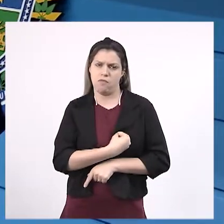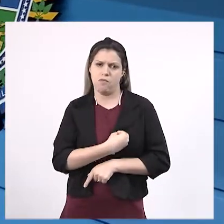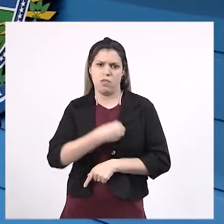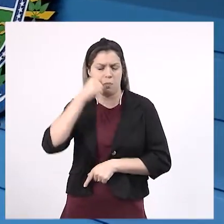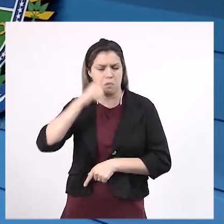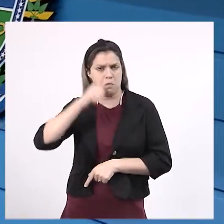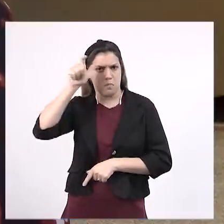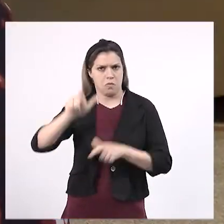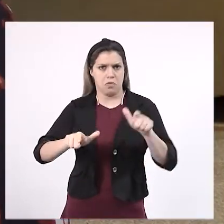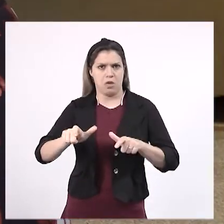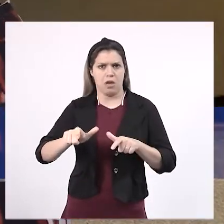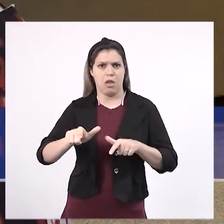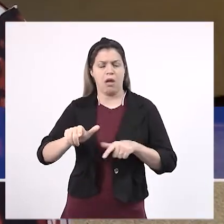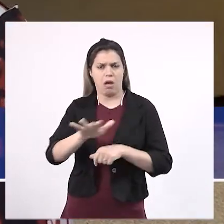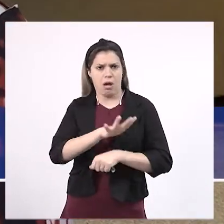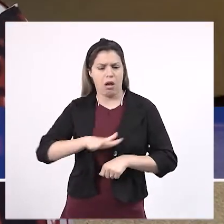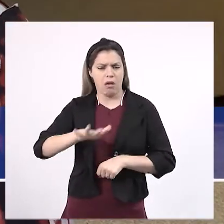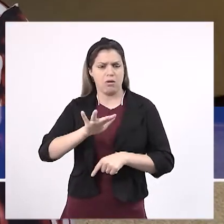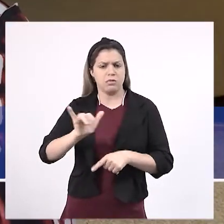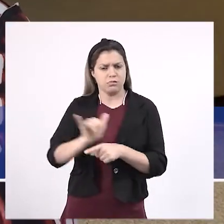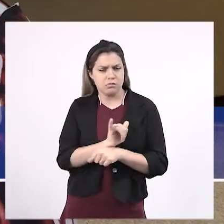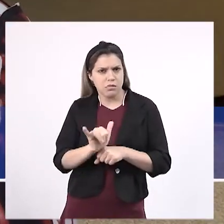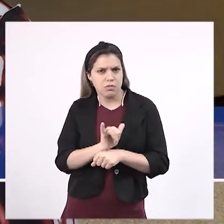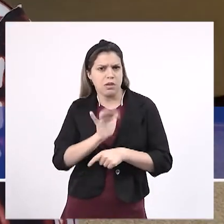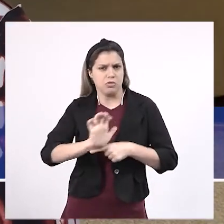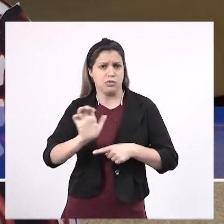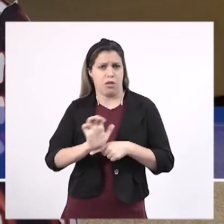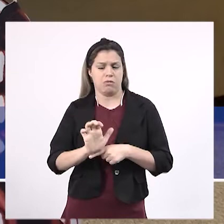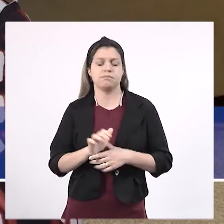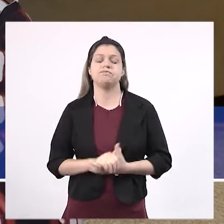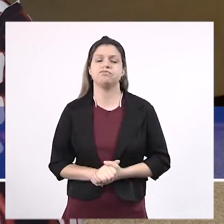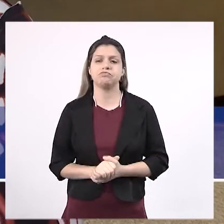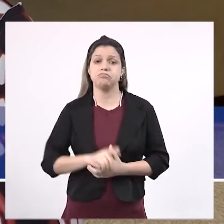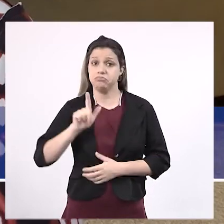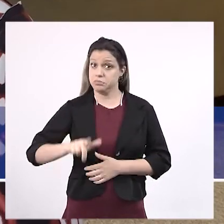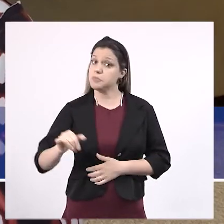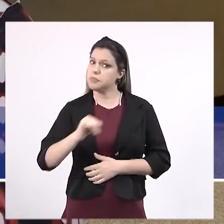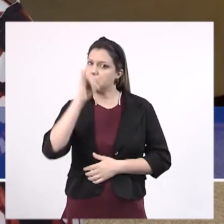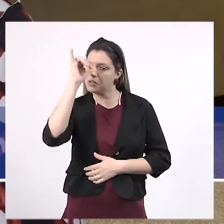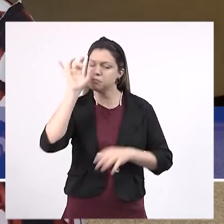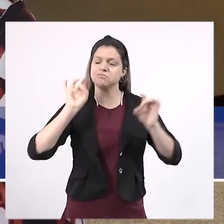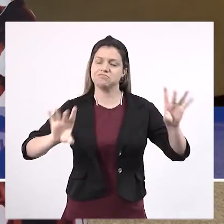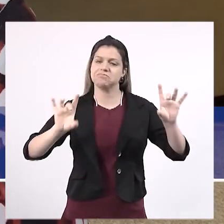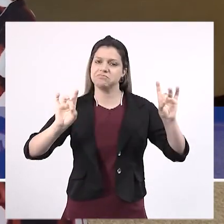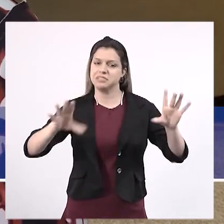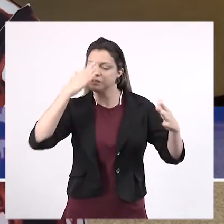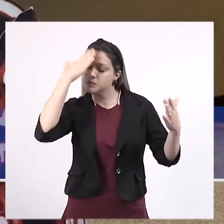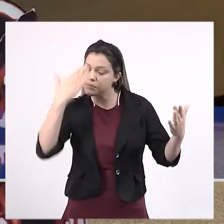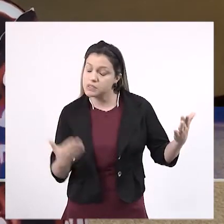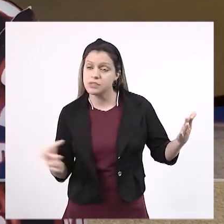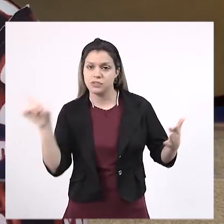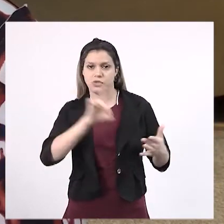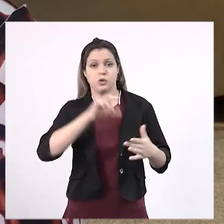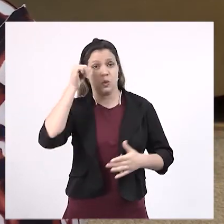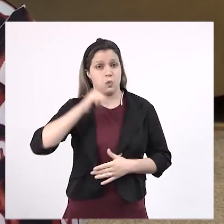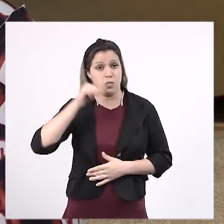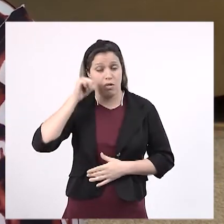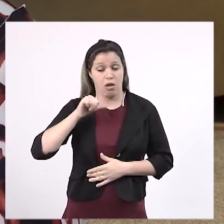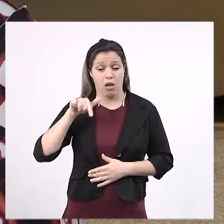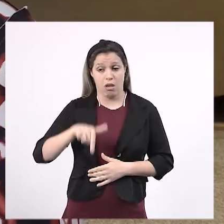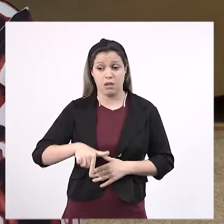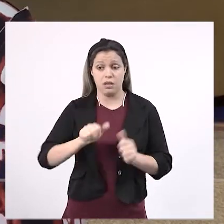no Estado. A importância de se celebrar o Dia Internacional da Mulher, especialmente aqui na